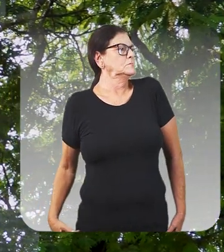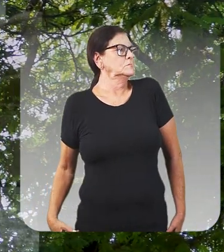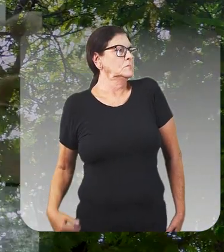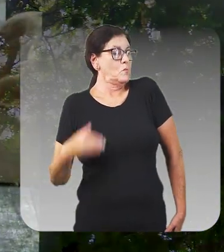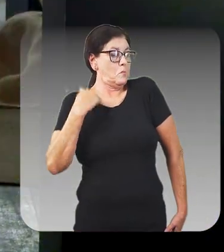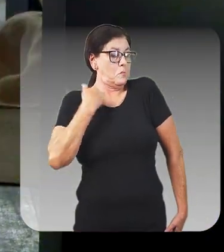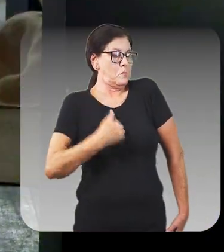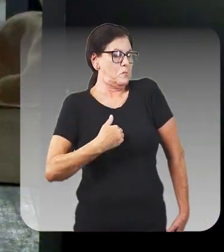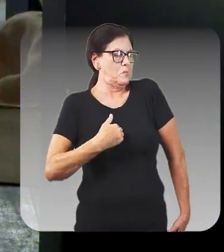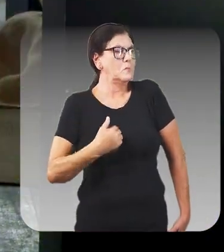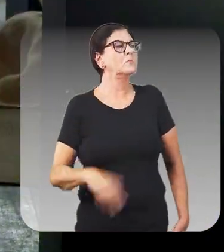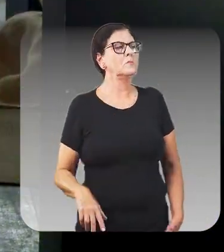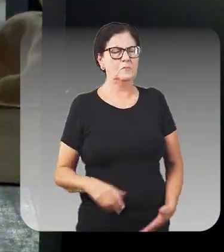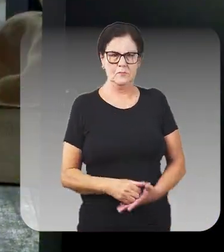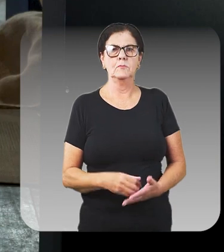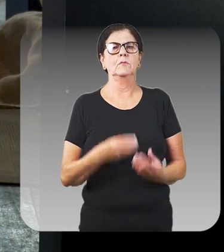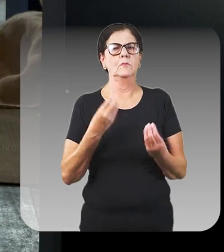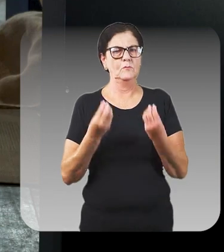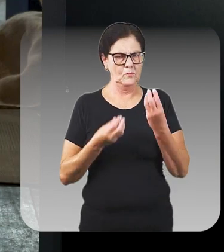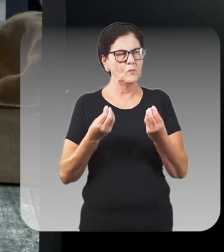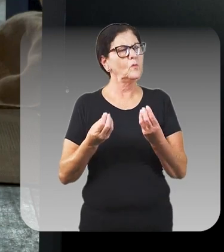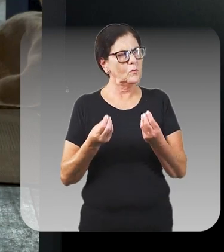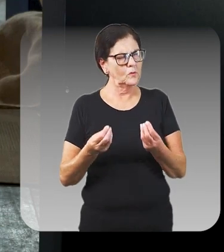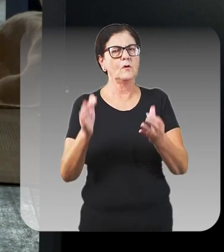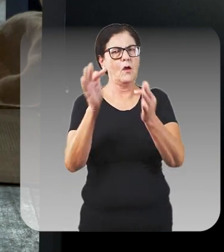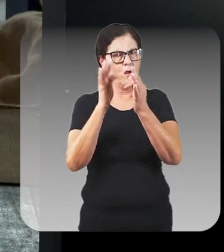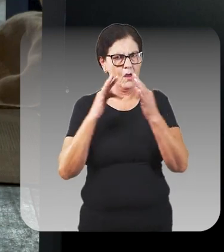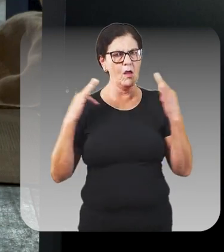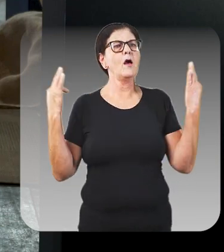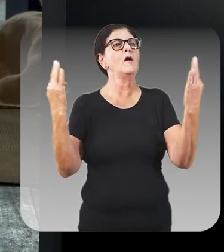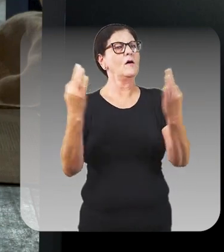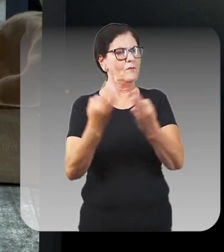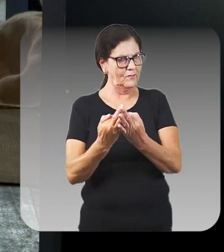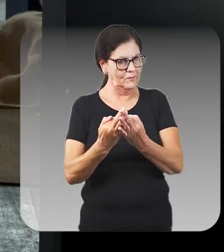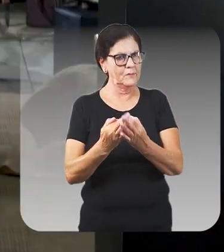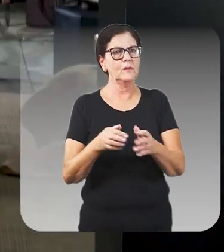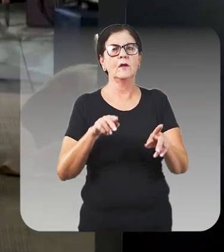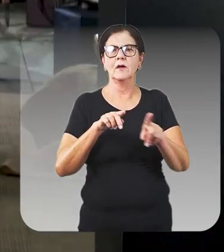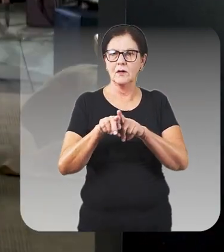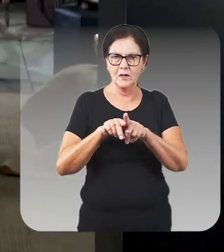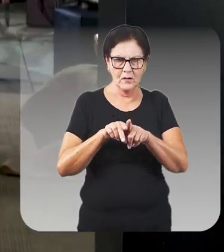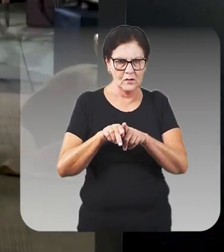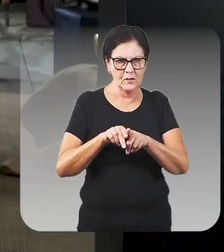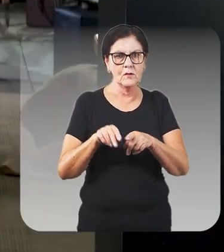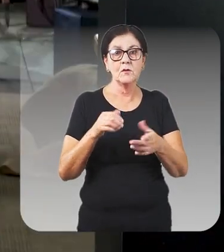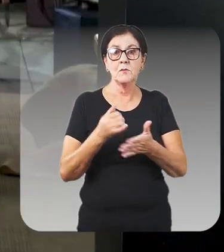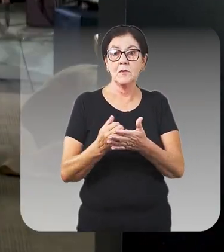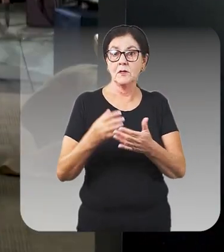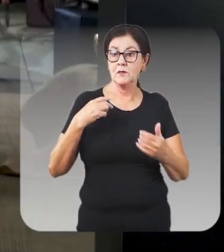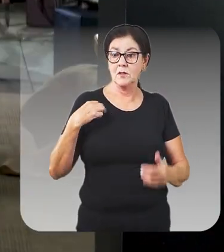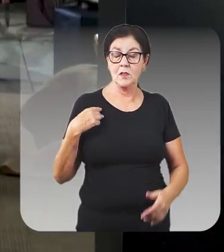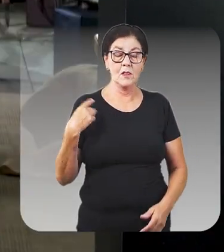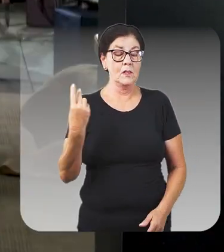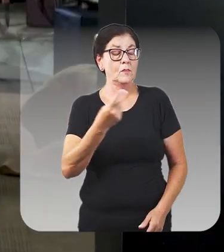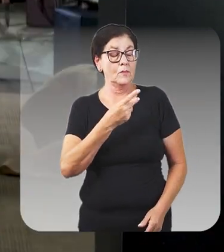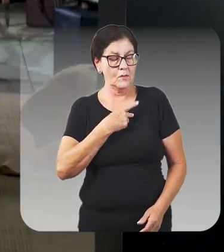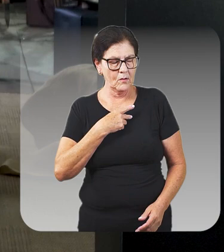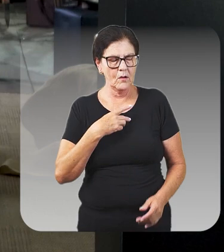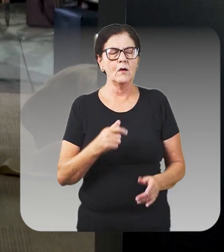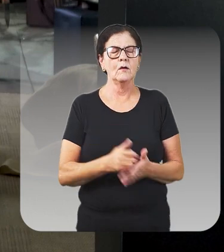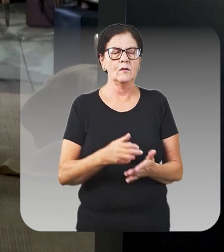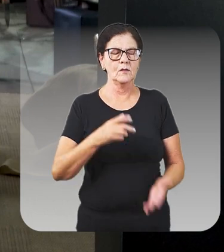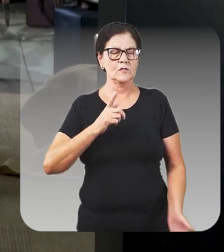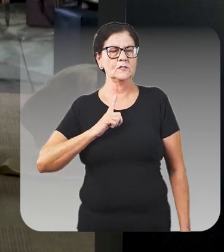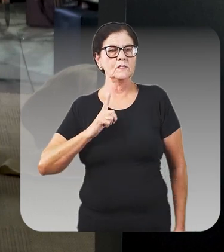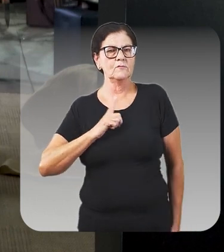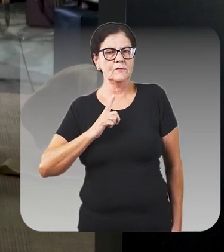Prado, uma missa. Os sobrinhos netos de Newton Prado participaram também. Houve homenagem na escola Newton Prado. Nós aqui